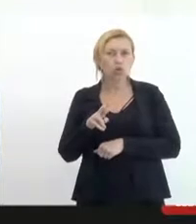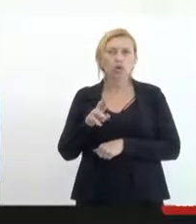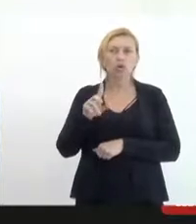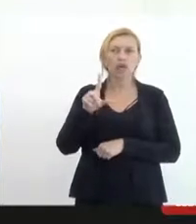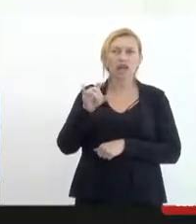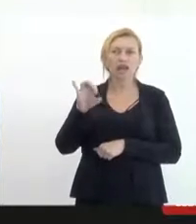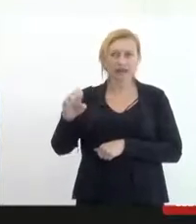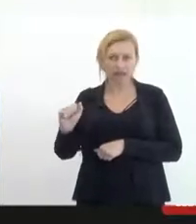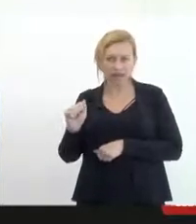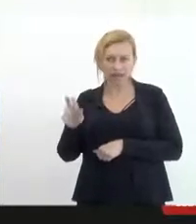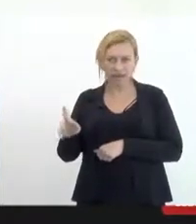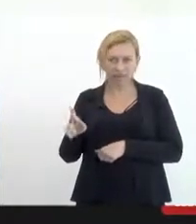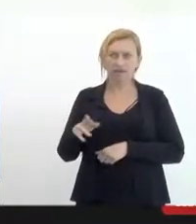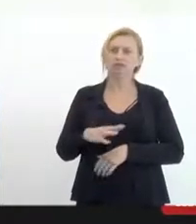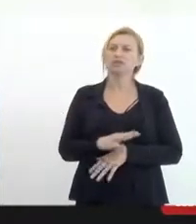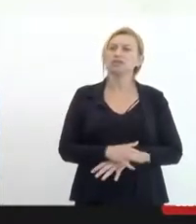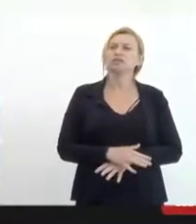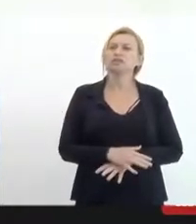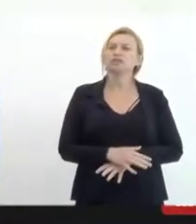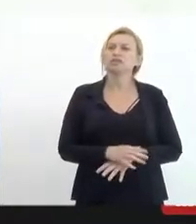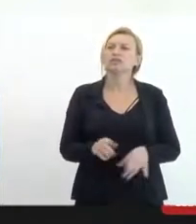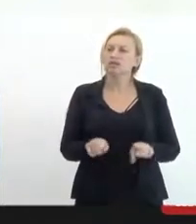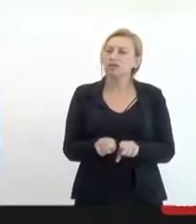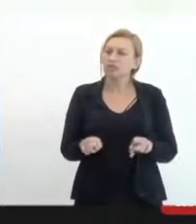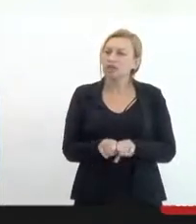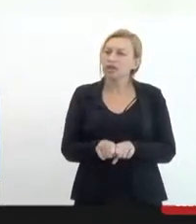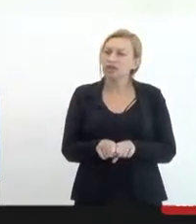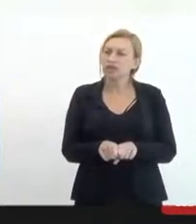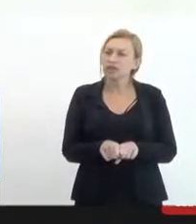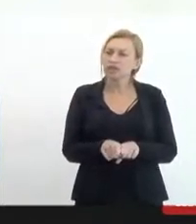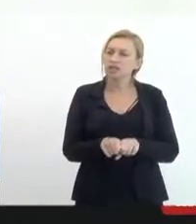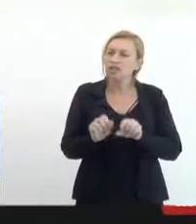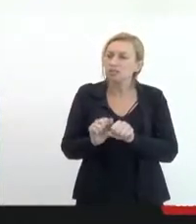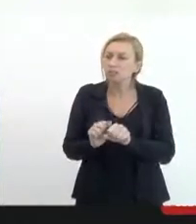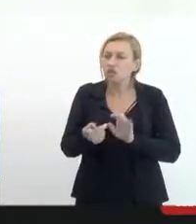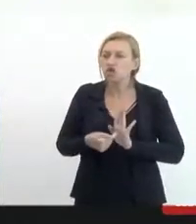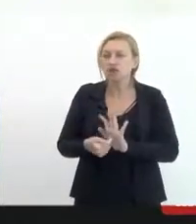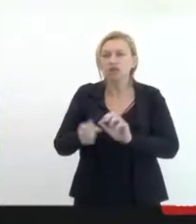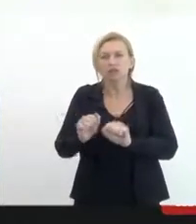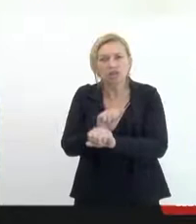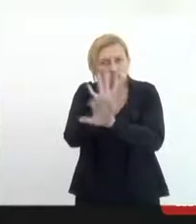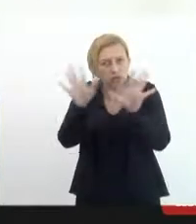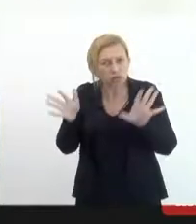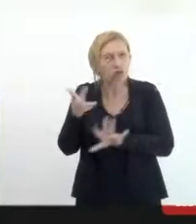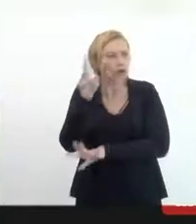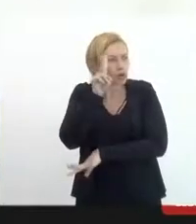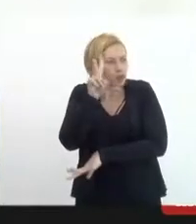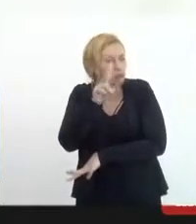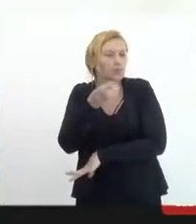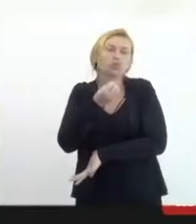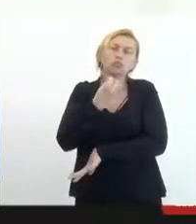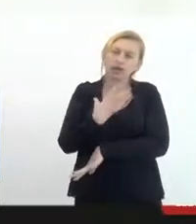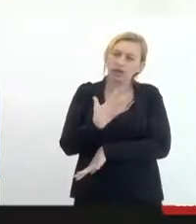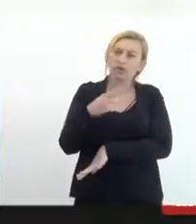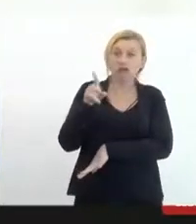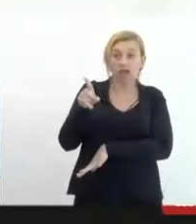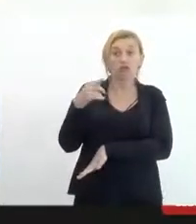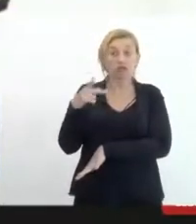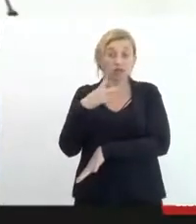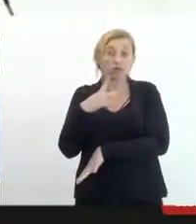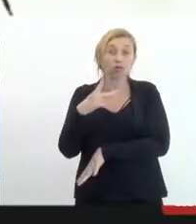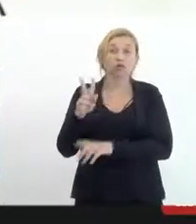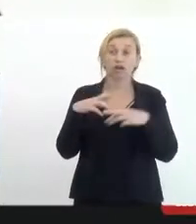Leiva, né? E a posição da transparência, me lembro bem das assertivas que ele fez na